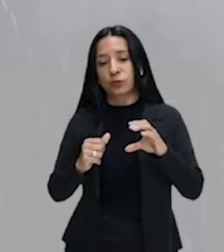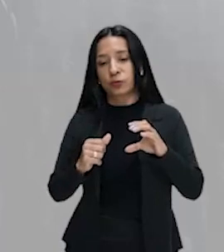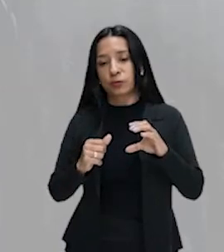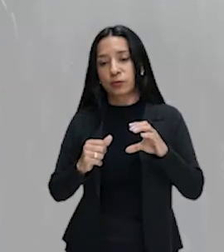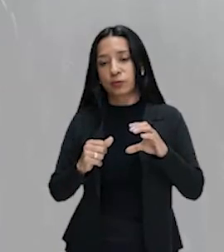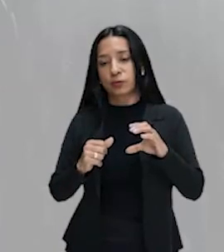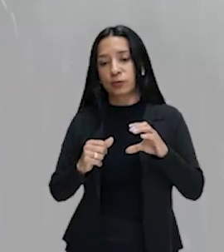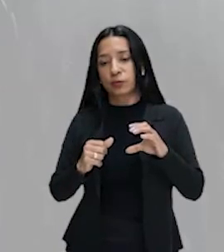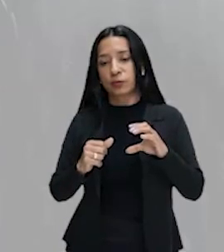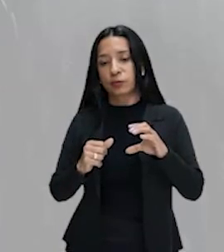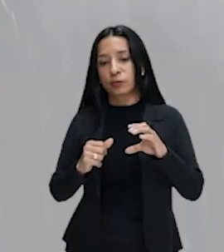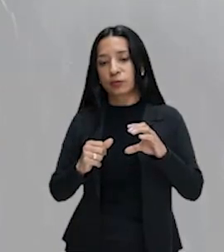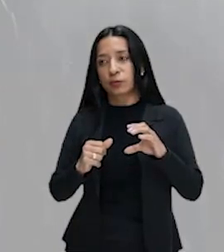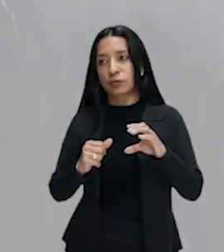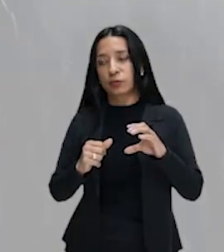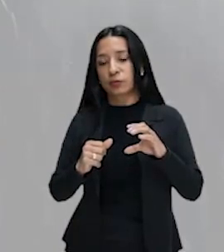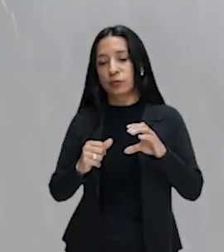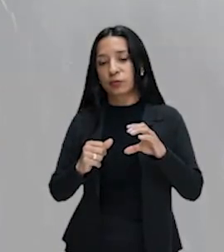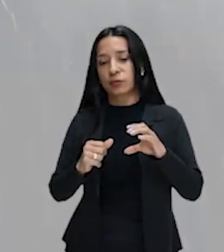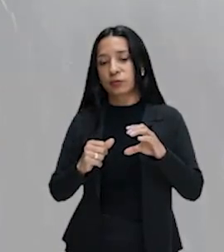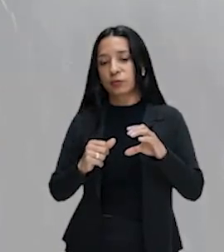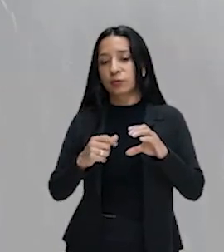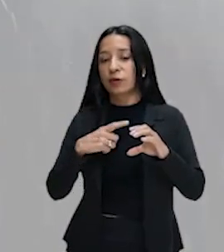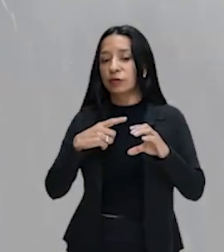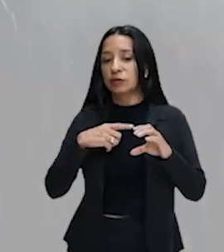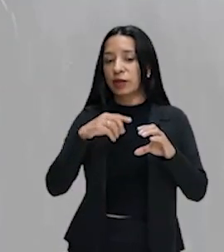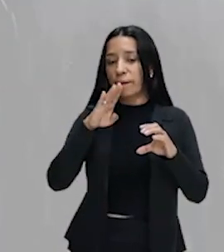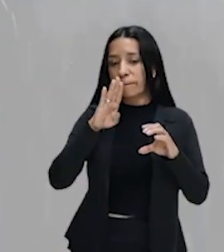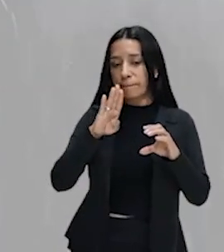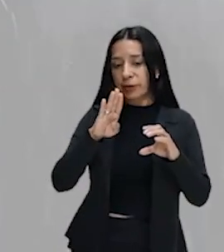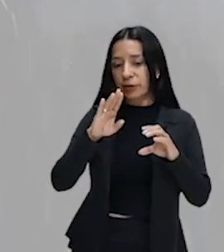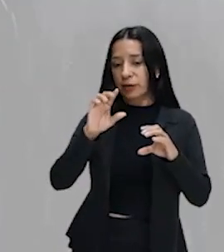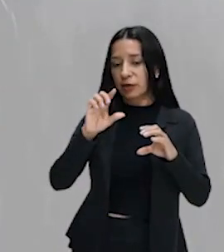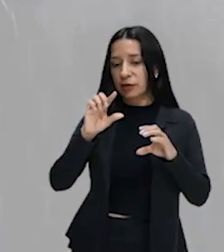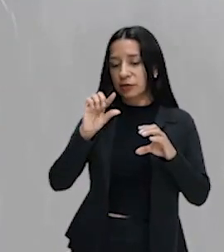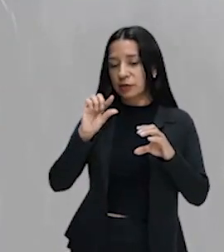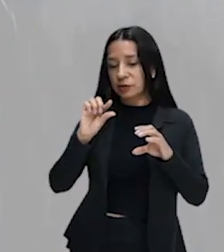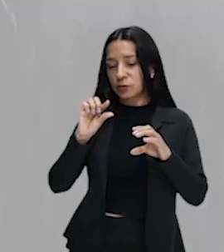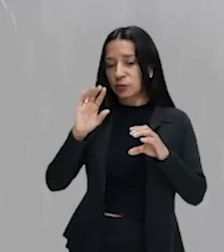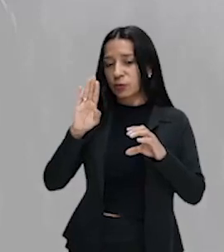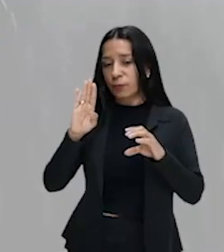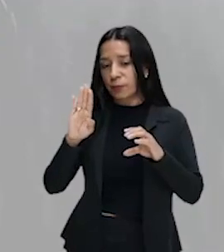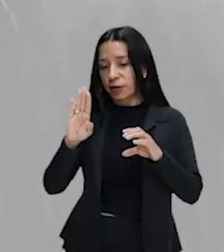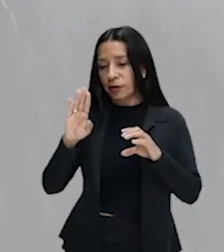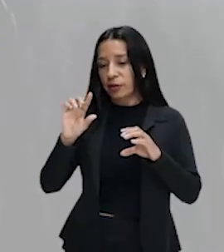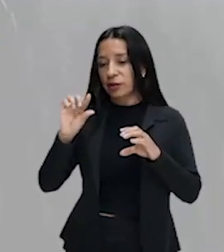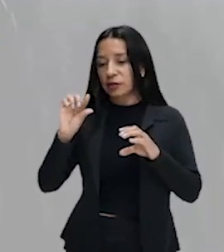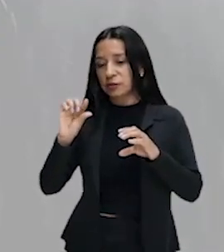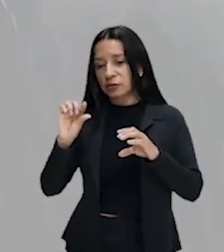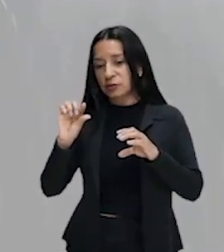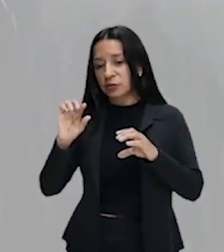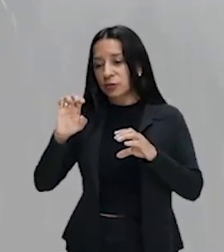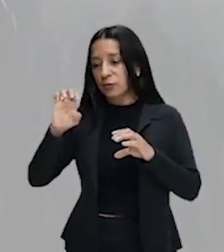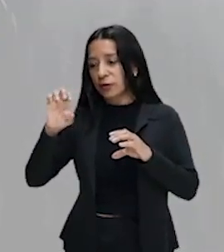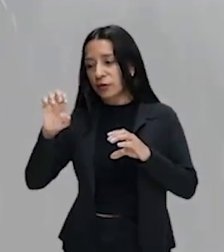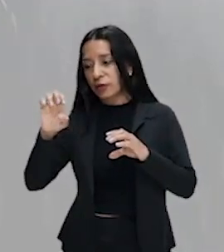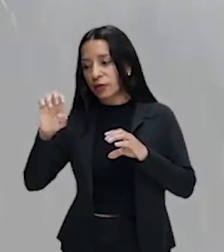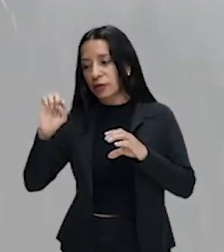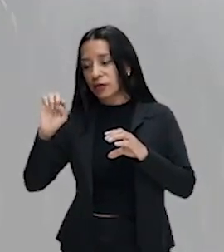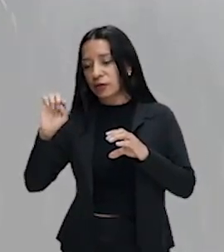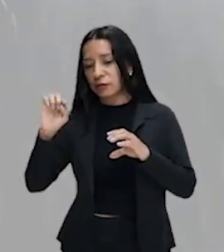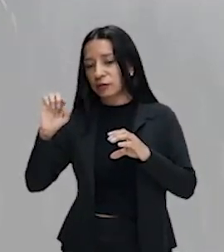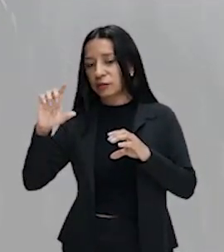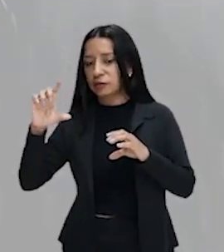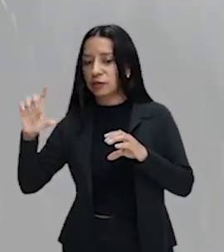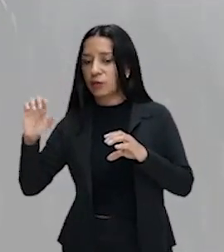Aqui é para ter Bzinho, Bzinho, tá, gente? Vai ser Bzinho, Bzinho, Ezão e traço, ok? Então, o